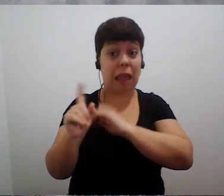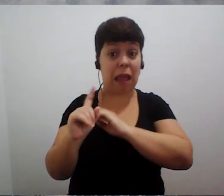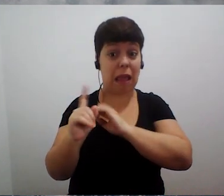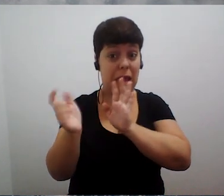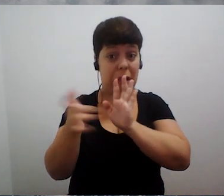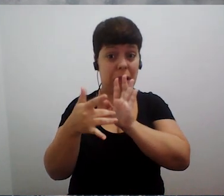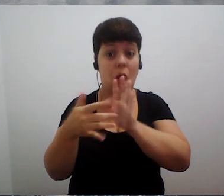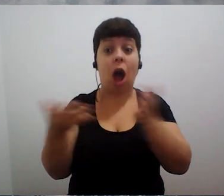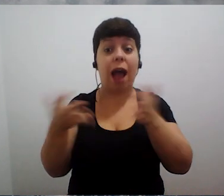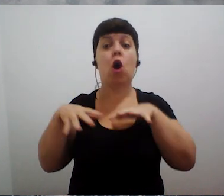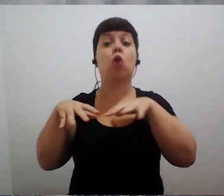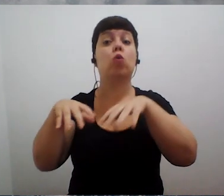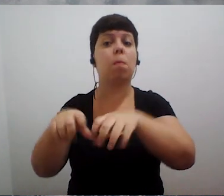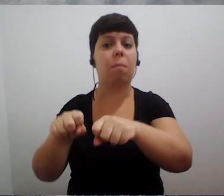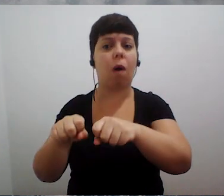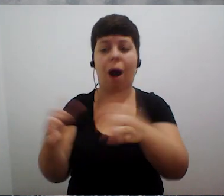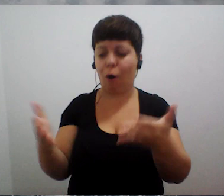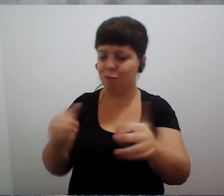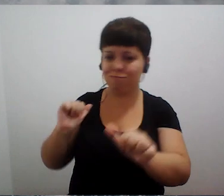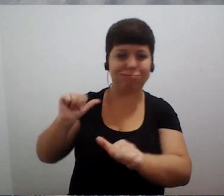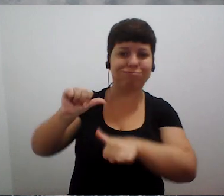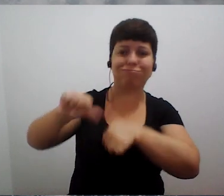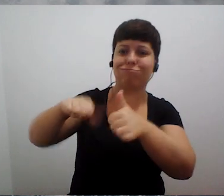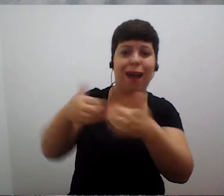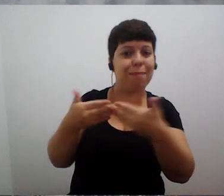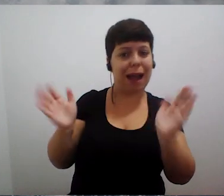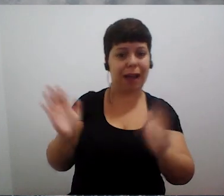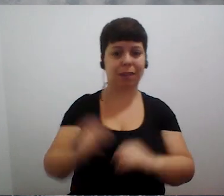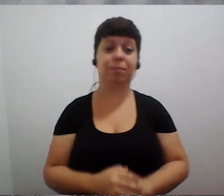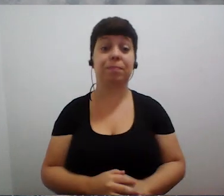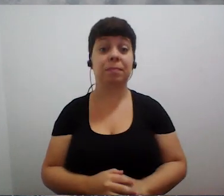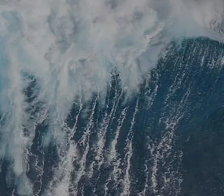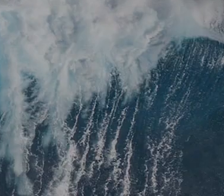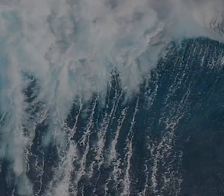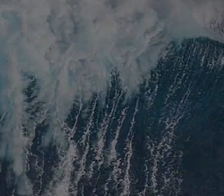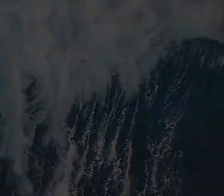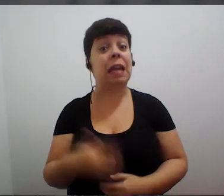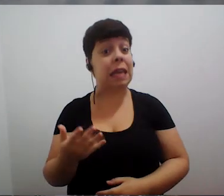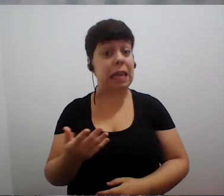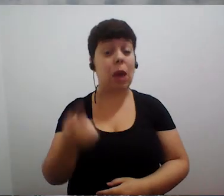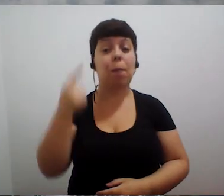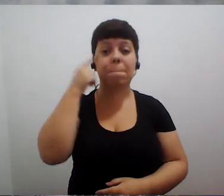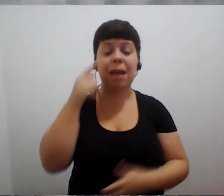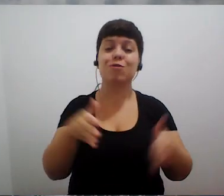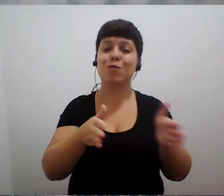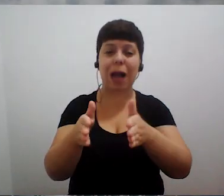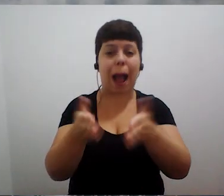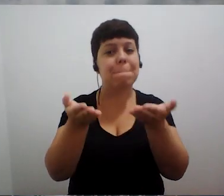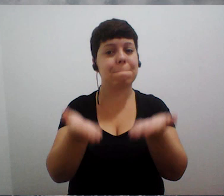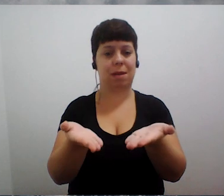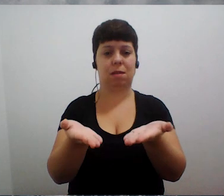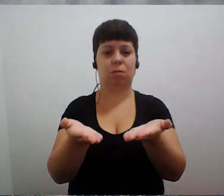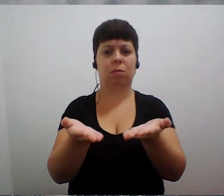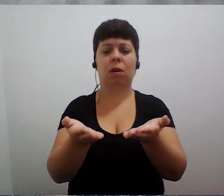resíduos. E aí a gente ocupou esse espaço e hoje ele tem totalmente outra cara, fica aberto. Eu acho que é